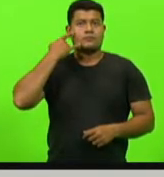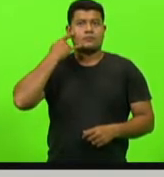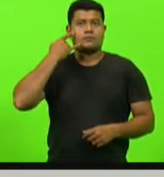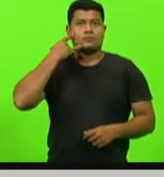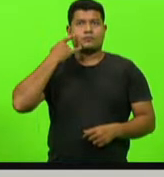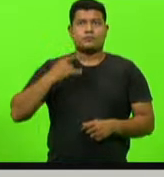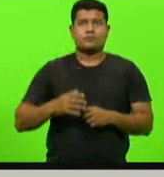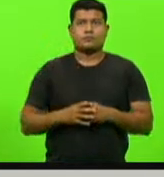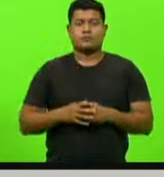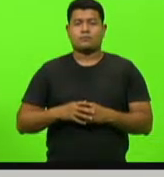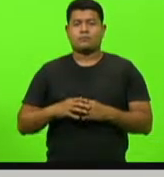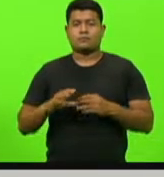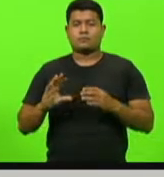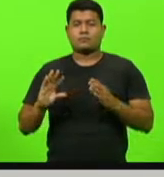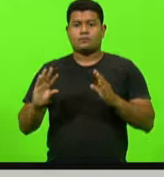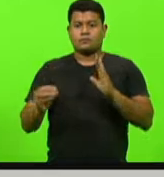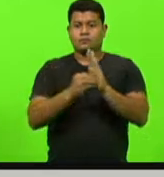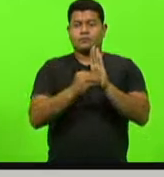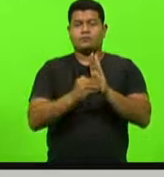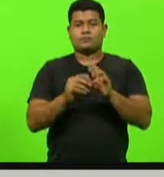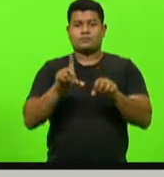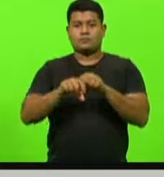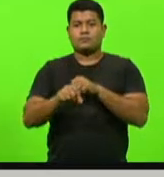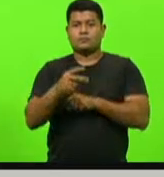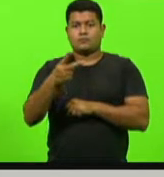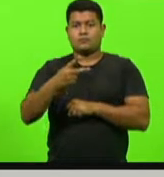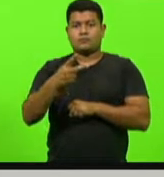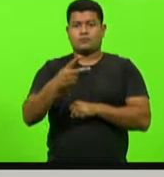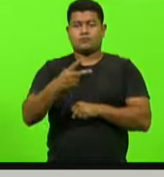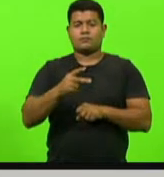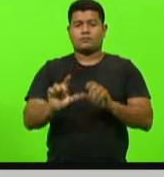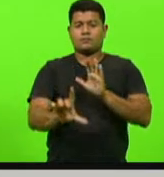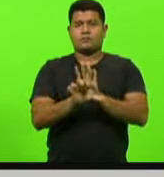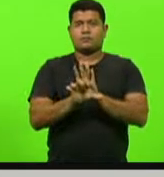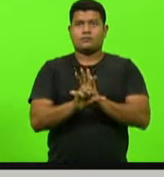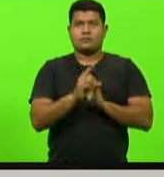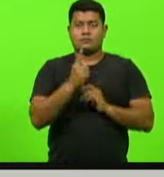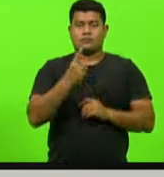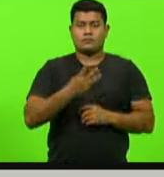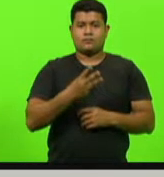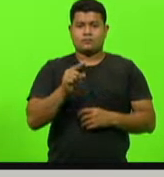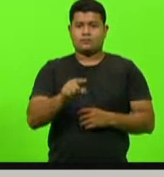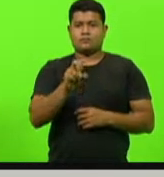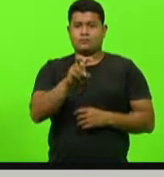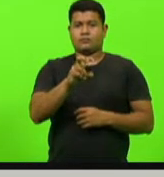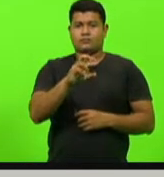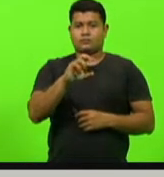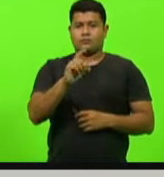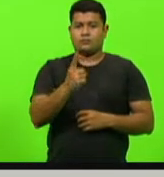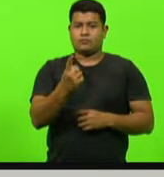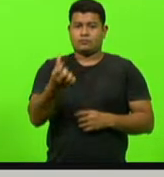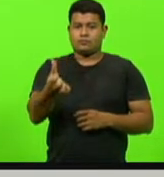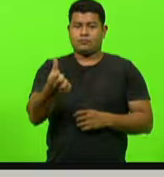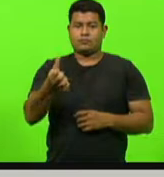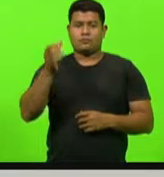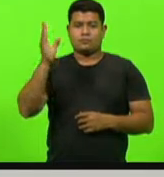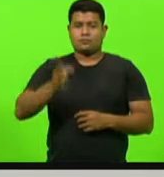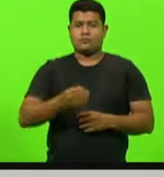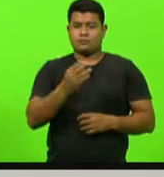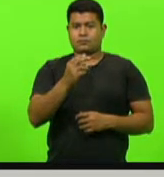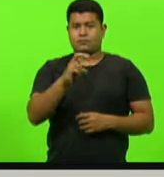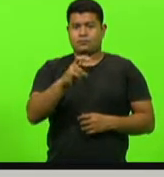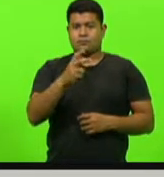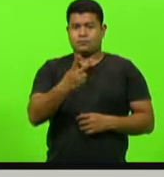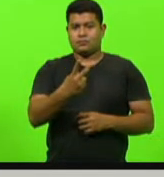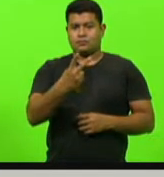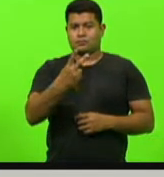que acrescenta o artigo 2º à Lei de número 13.516, de 2005, que